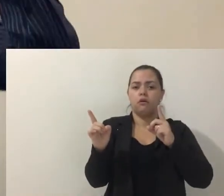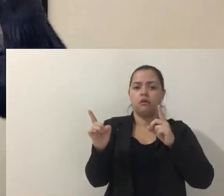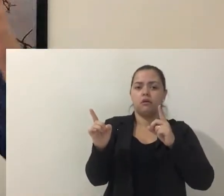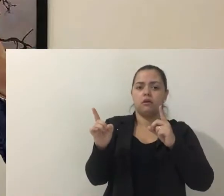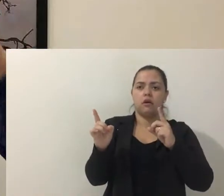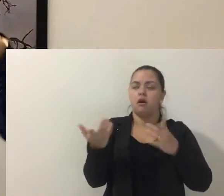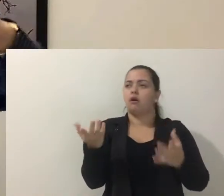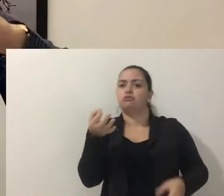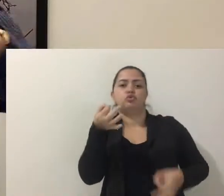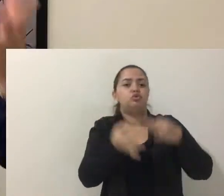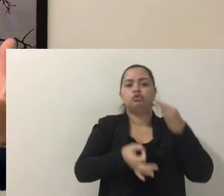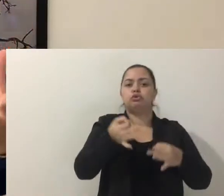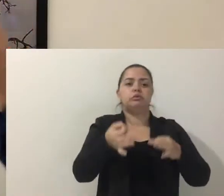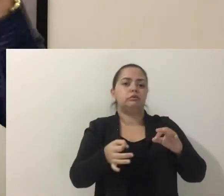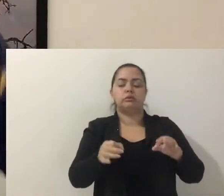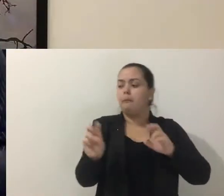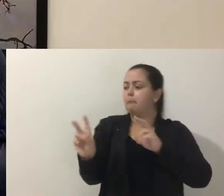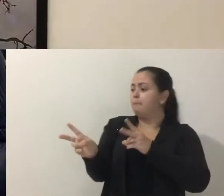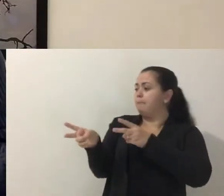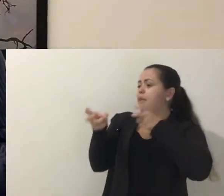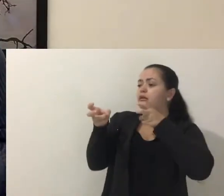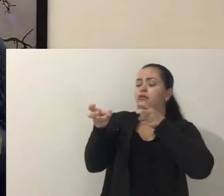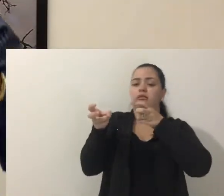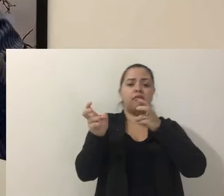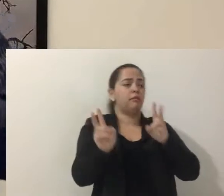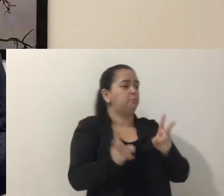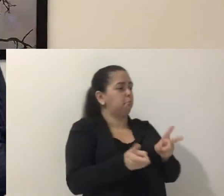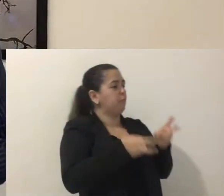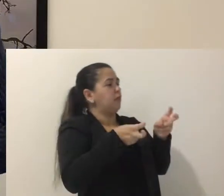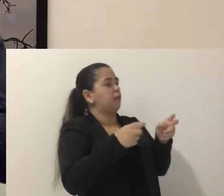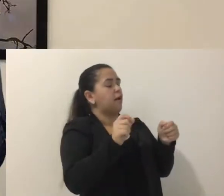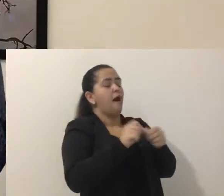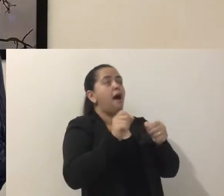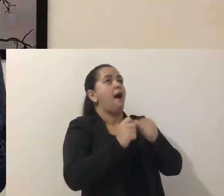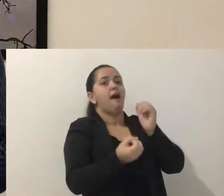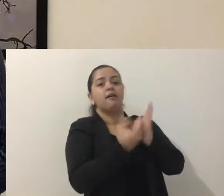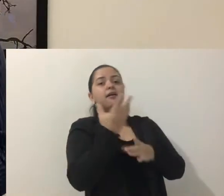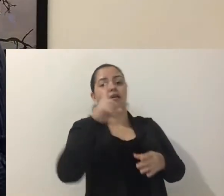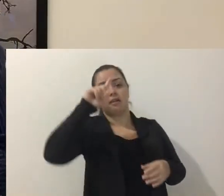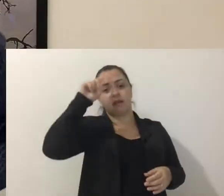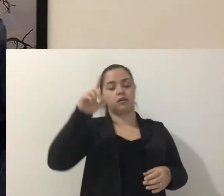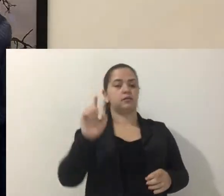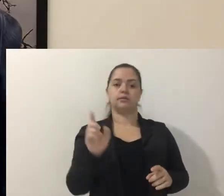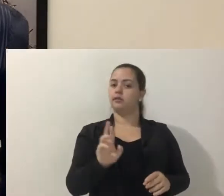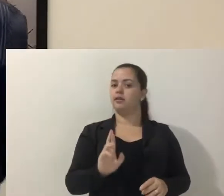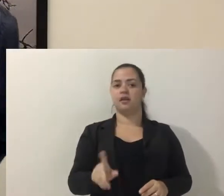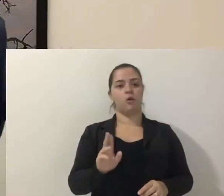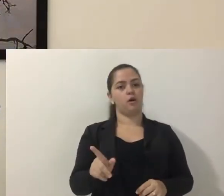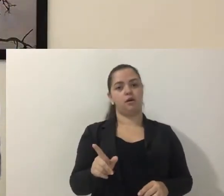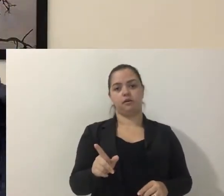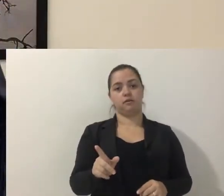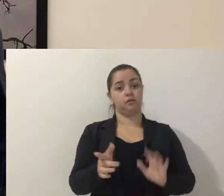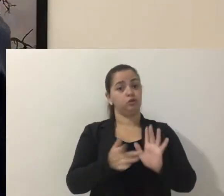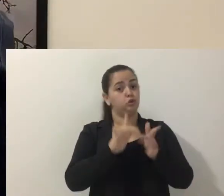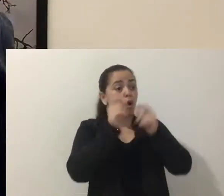que percebeu e criou isso, não. Jesus está chamando a atenção dos fariseus, dizendo que